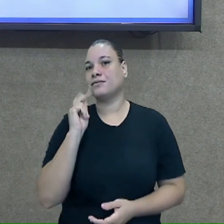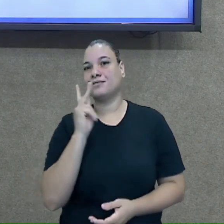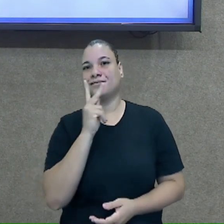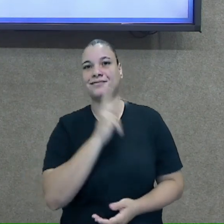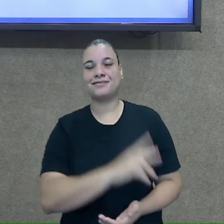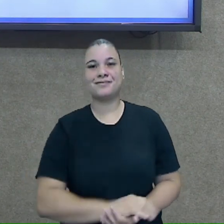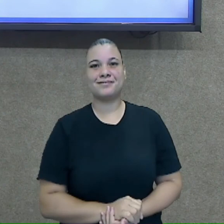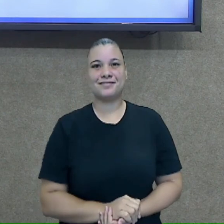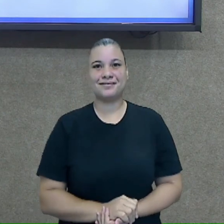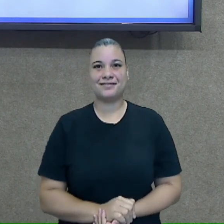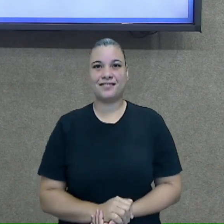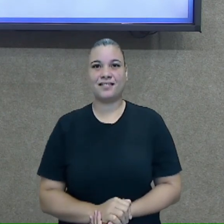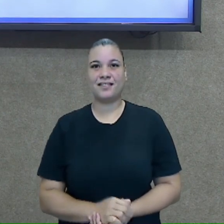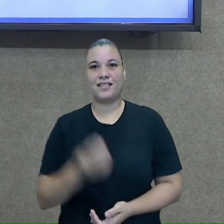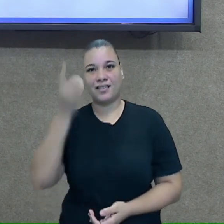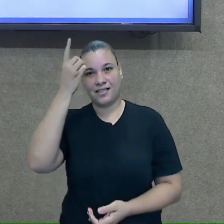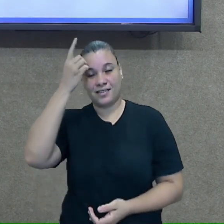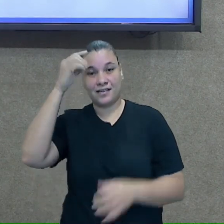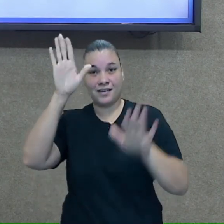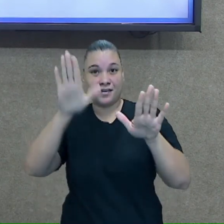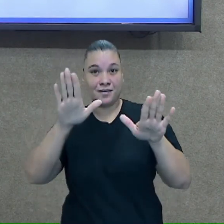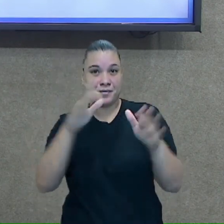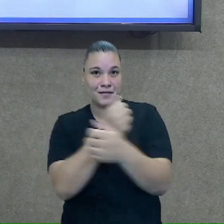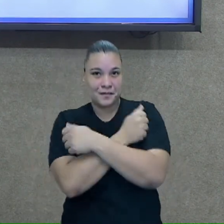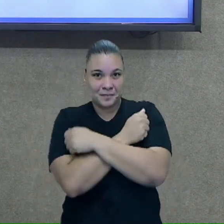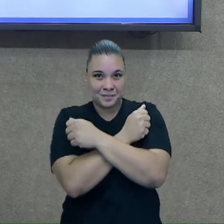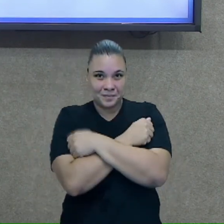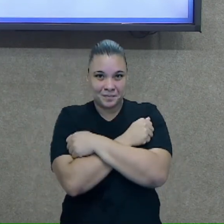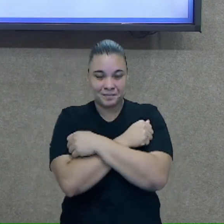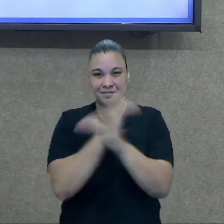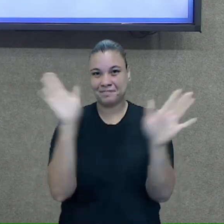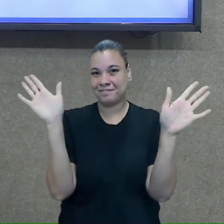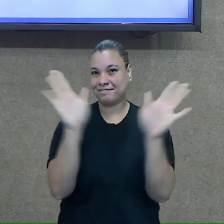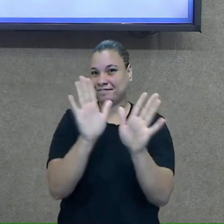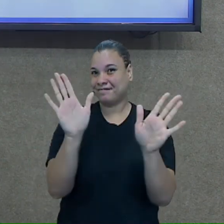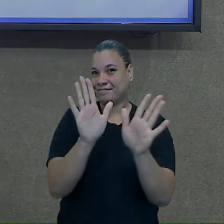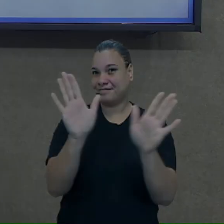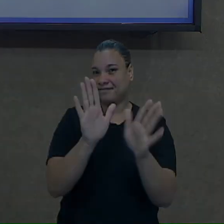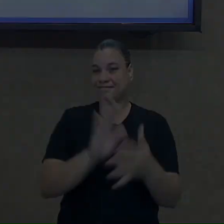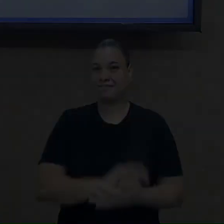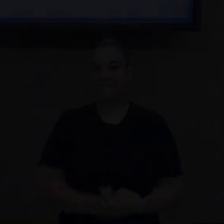SMED GV. Fiquem com Deus, um abraço e aguardo vocês na próxima aula.